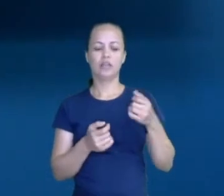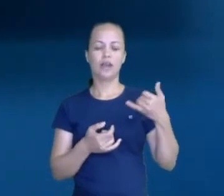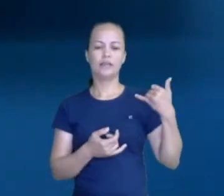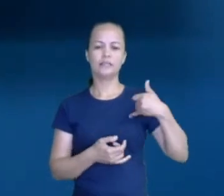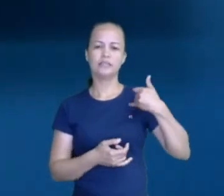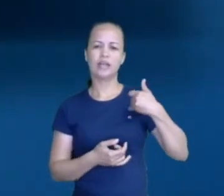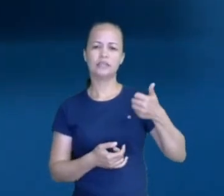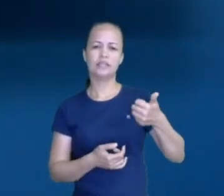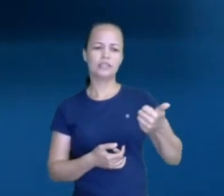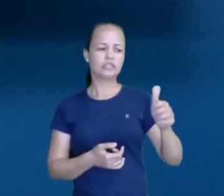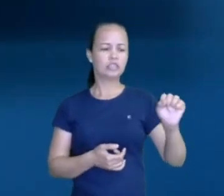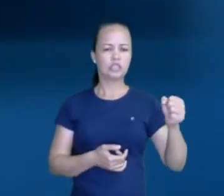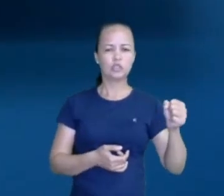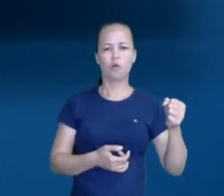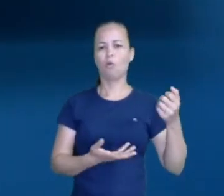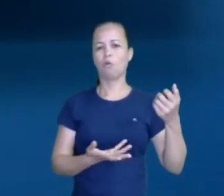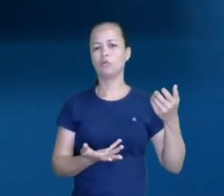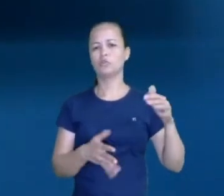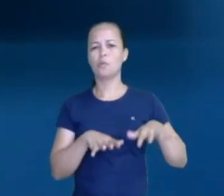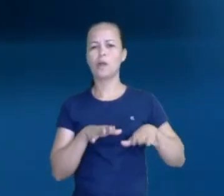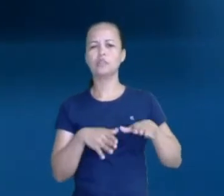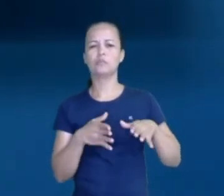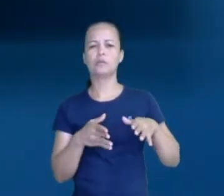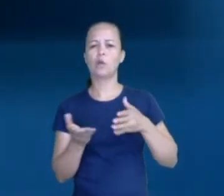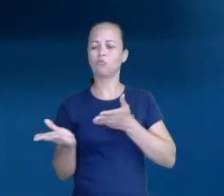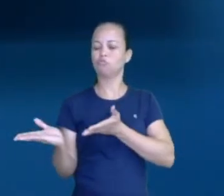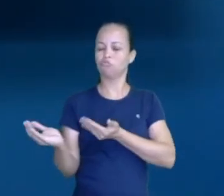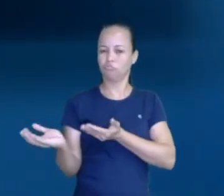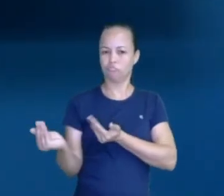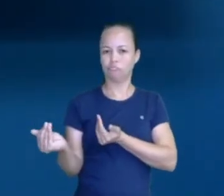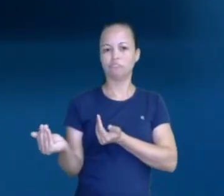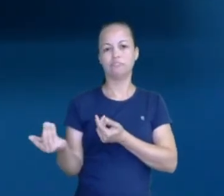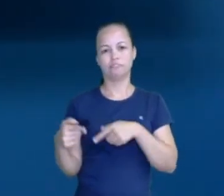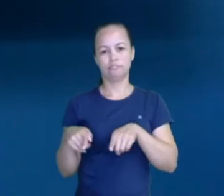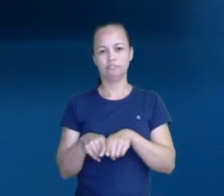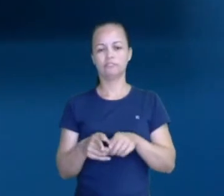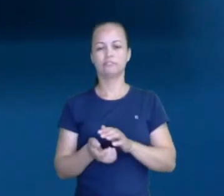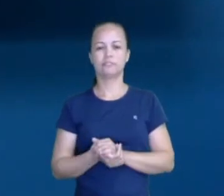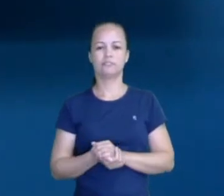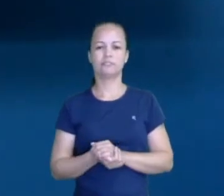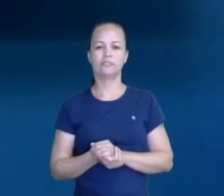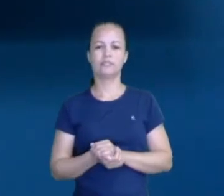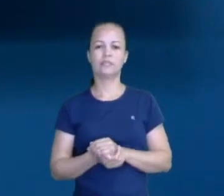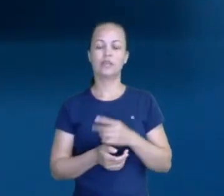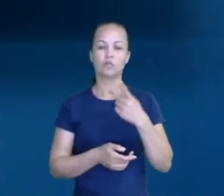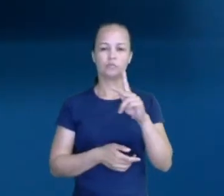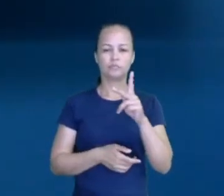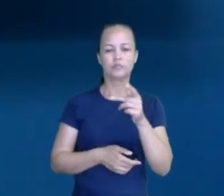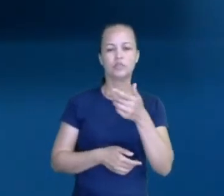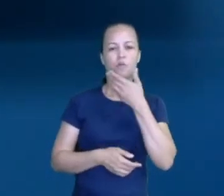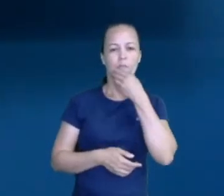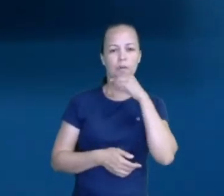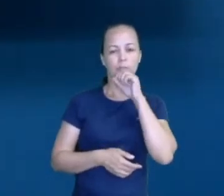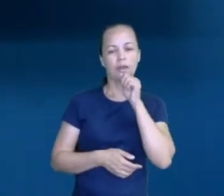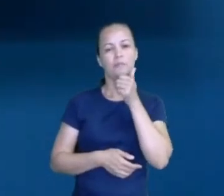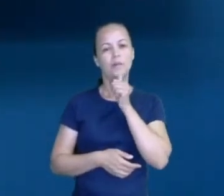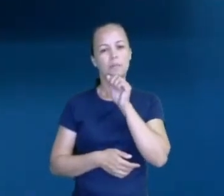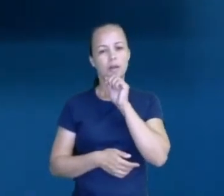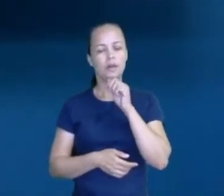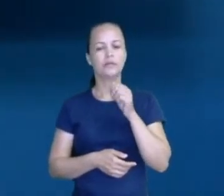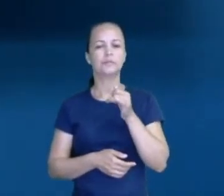um pouco na fase adulta, mas ainda é considerado um jovem. O seu pai, por exemplo, ou a sua